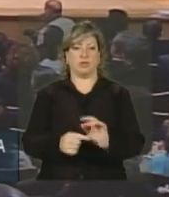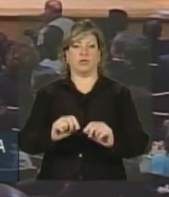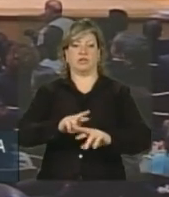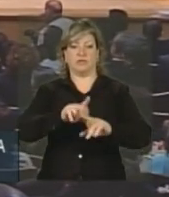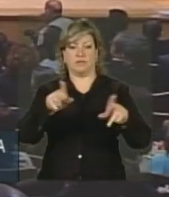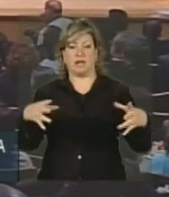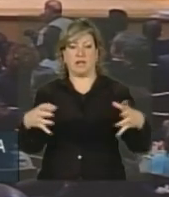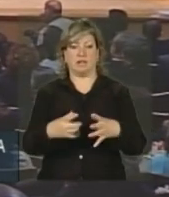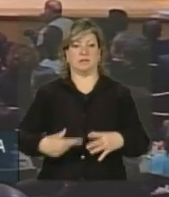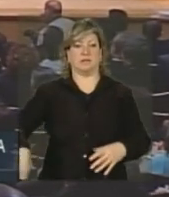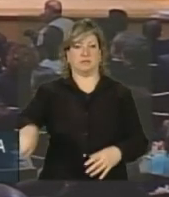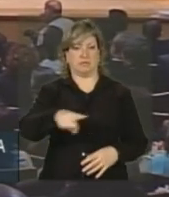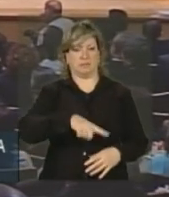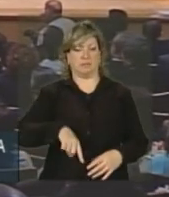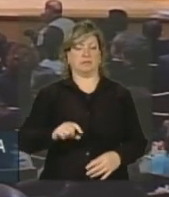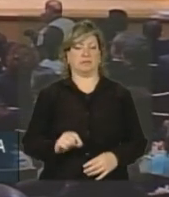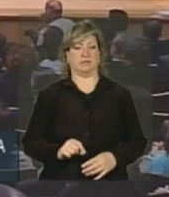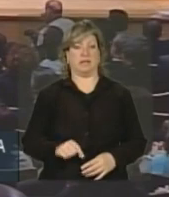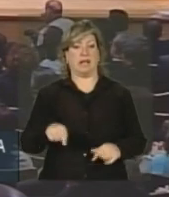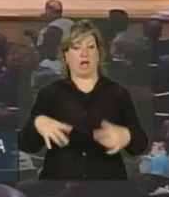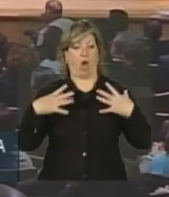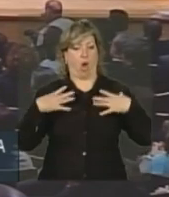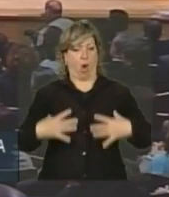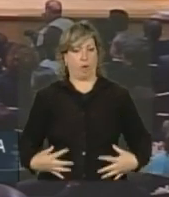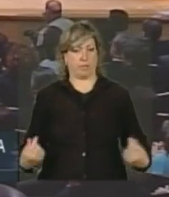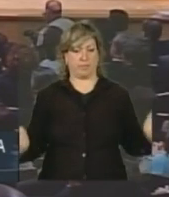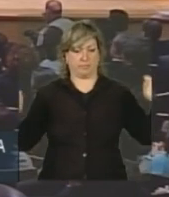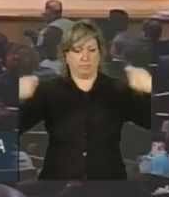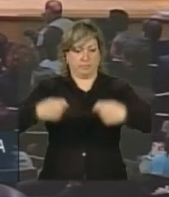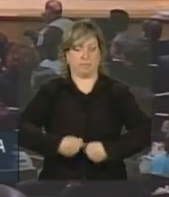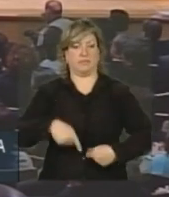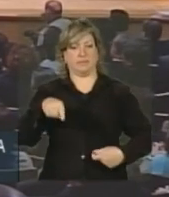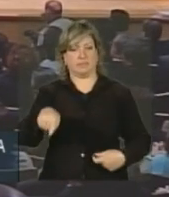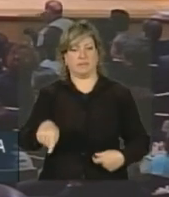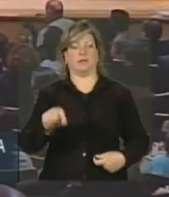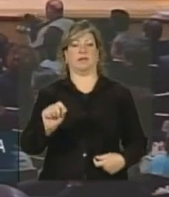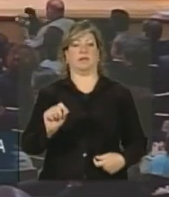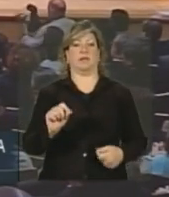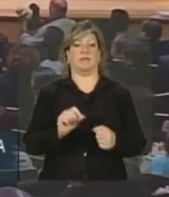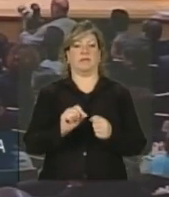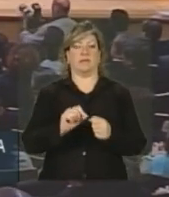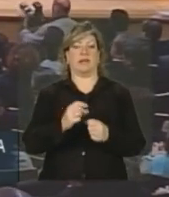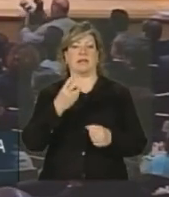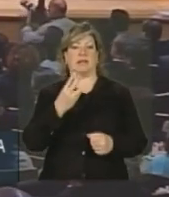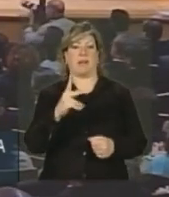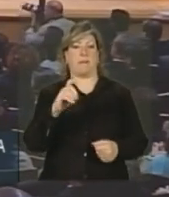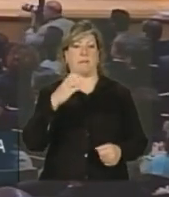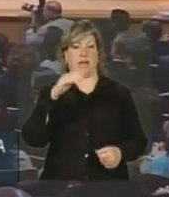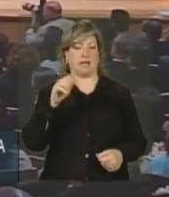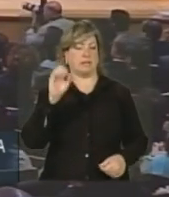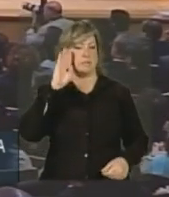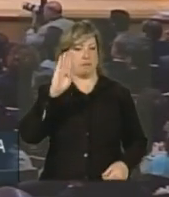seus pares. Essas vestes talares são formadas por 3 peças básicas: a beca